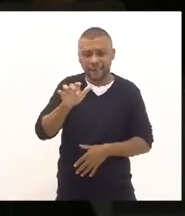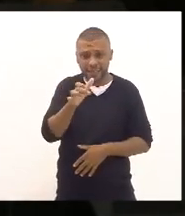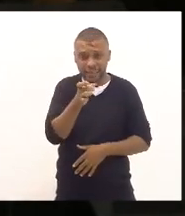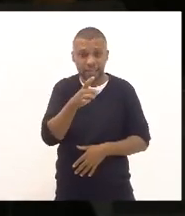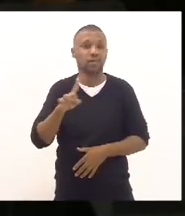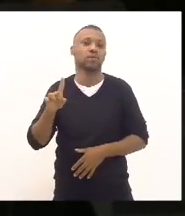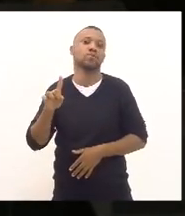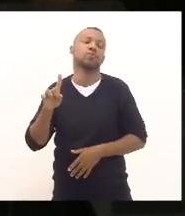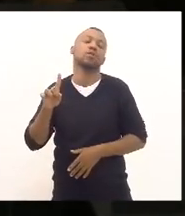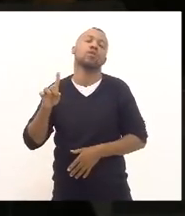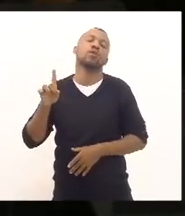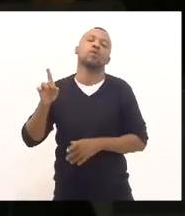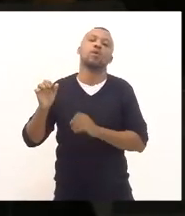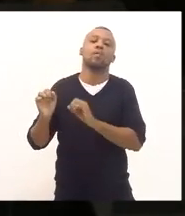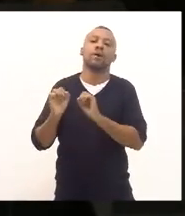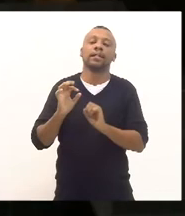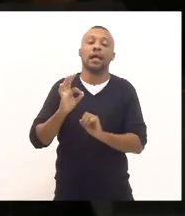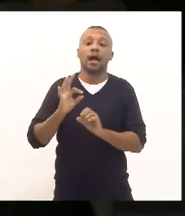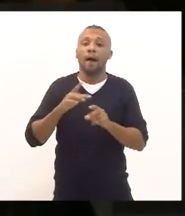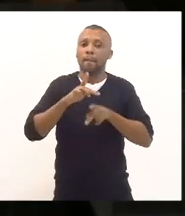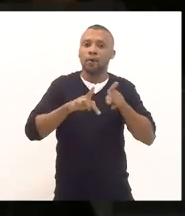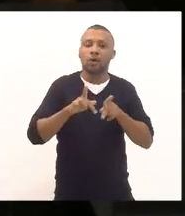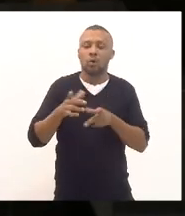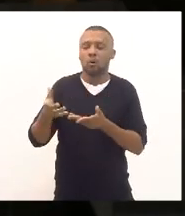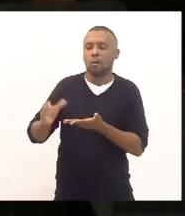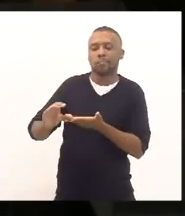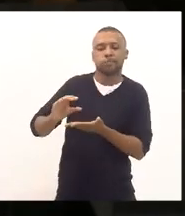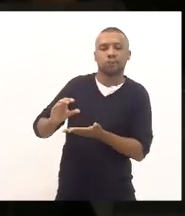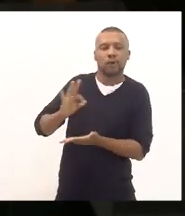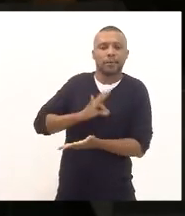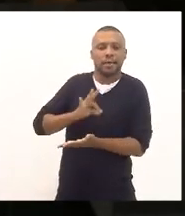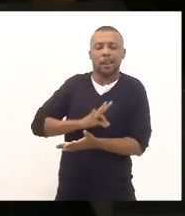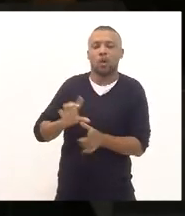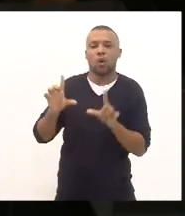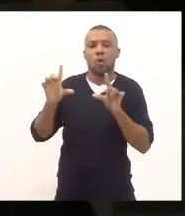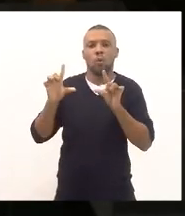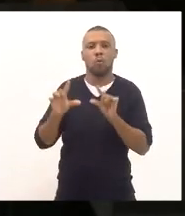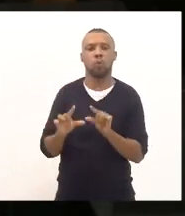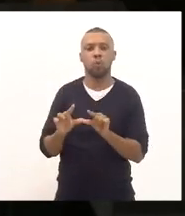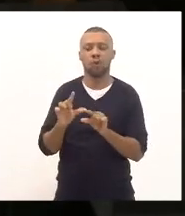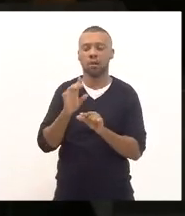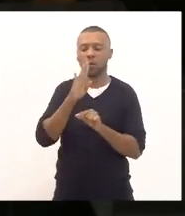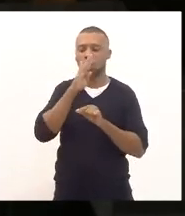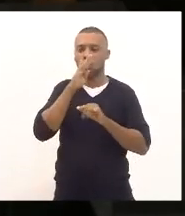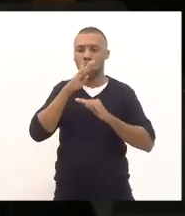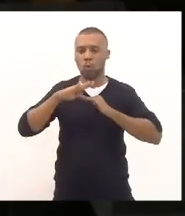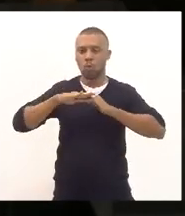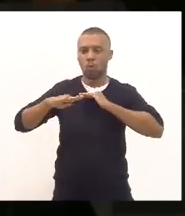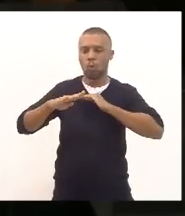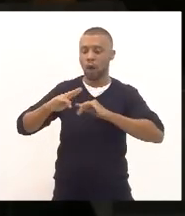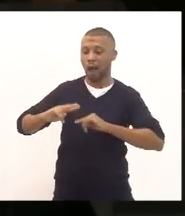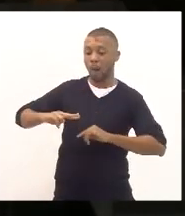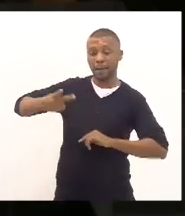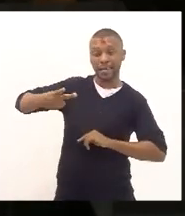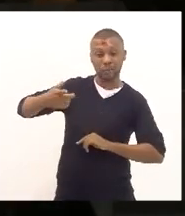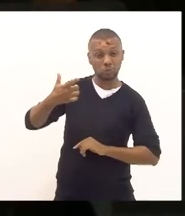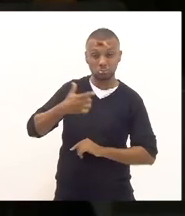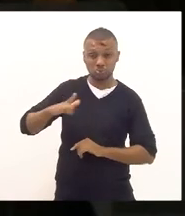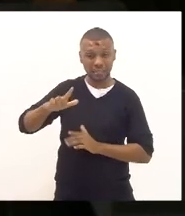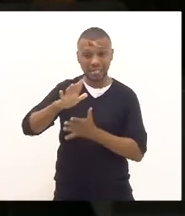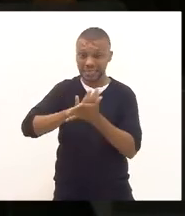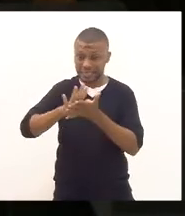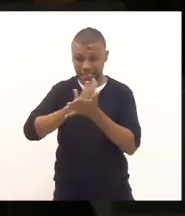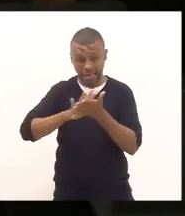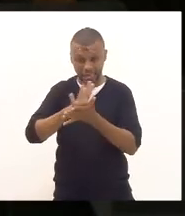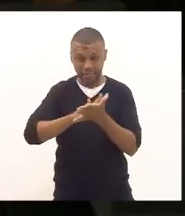e o poder de renda da população Fluminense está estagnado sabe bem